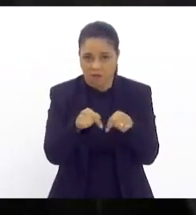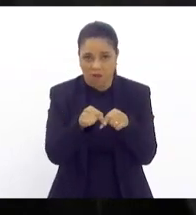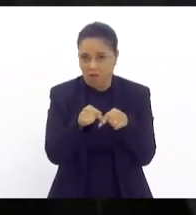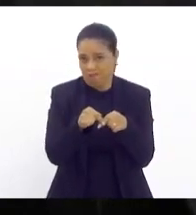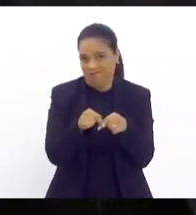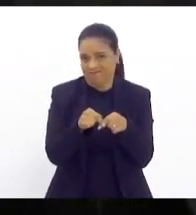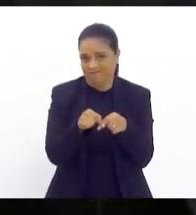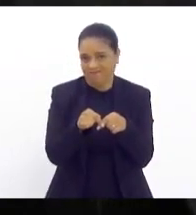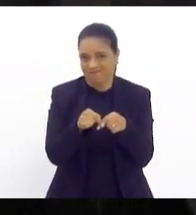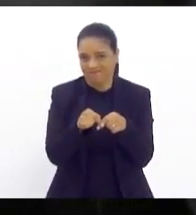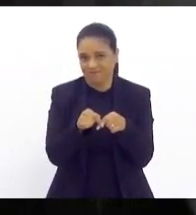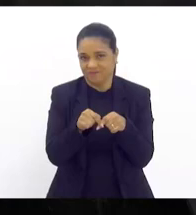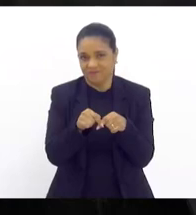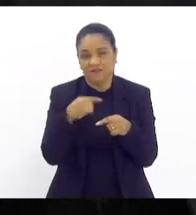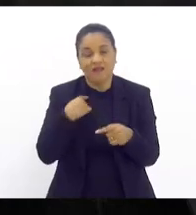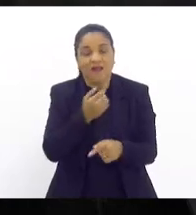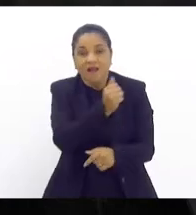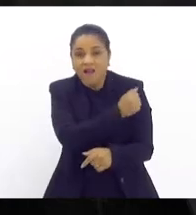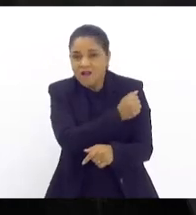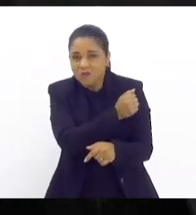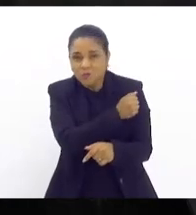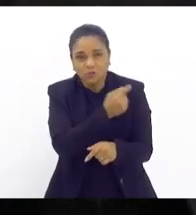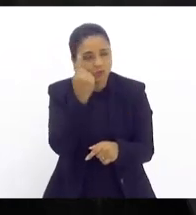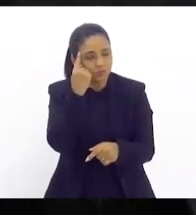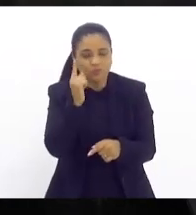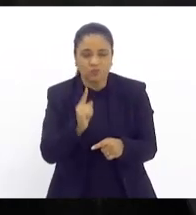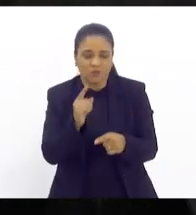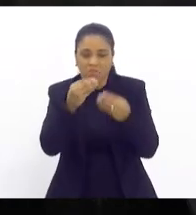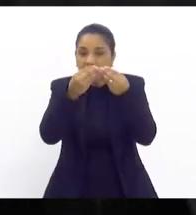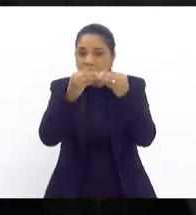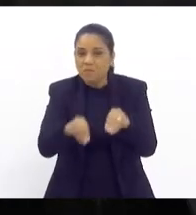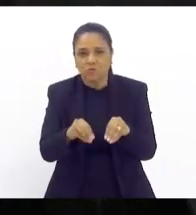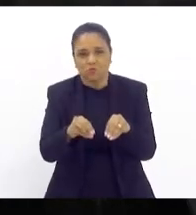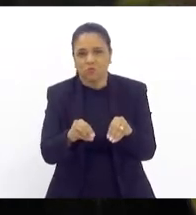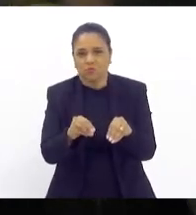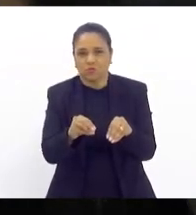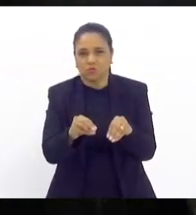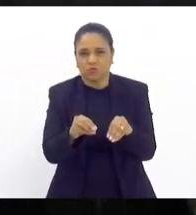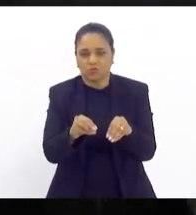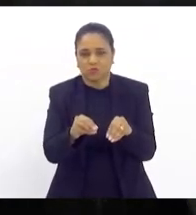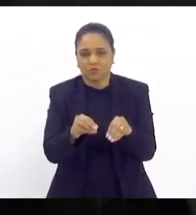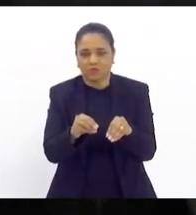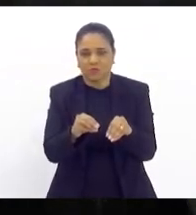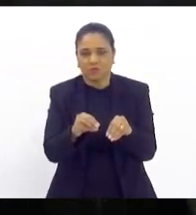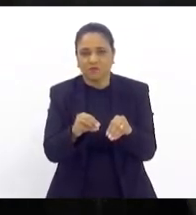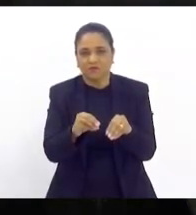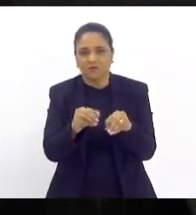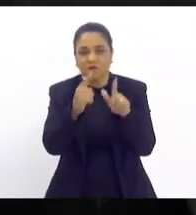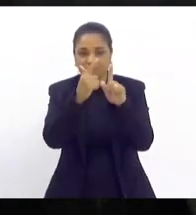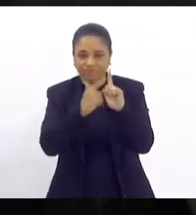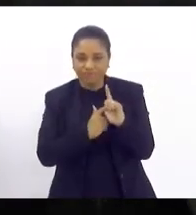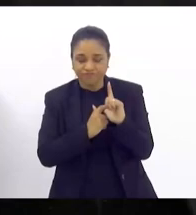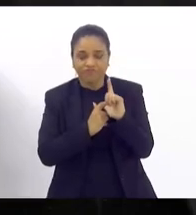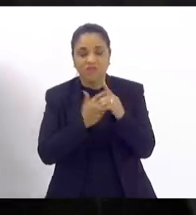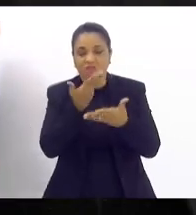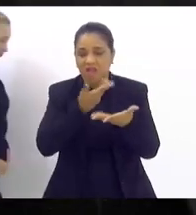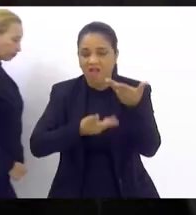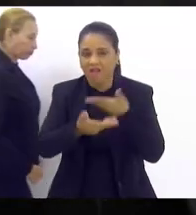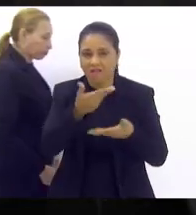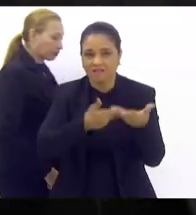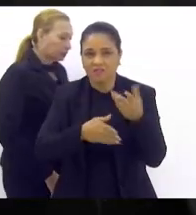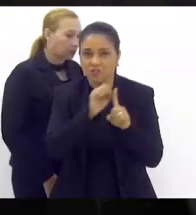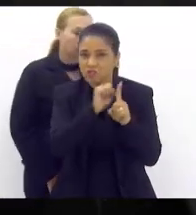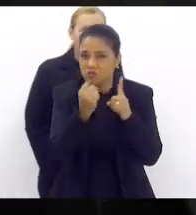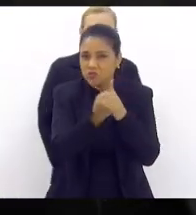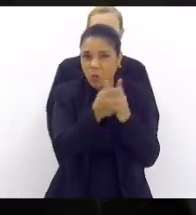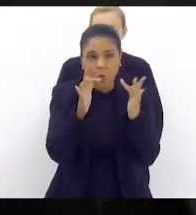não consegue mensurar o dano que a ausência da Saúde sala de aula que dá interação social do contato